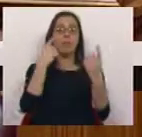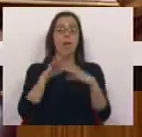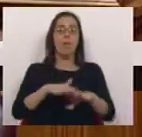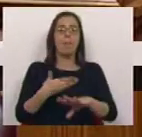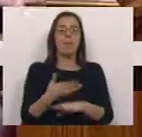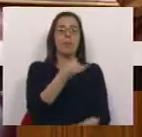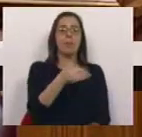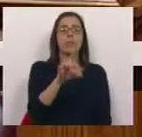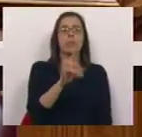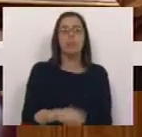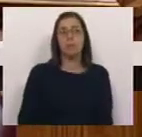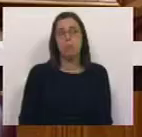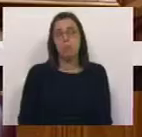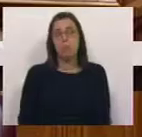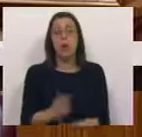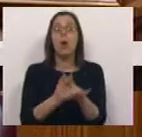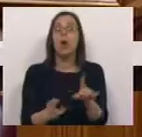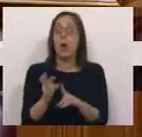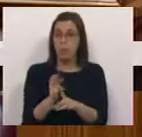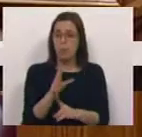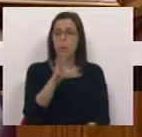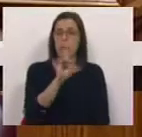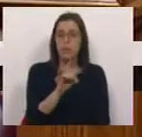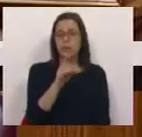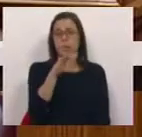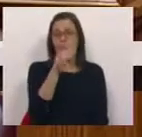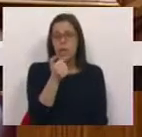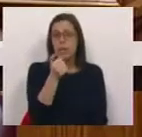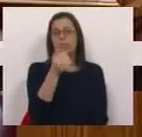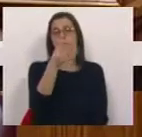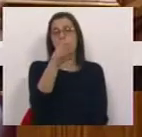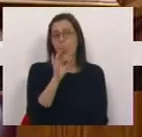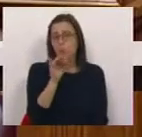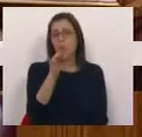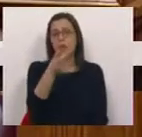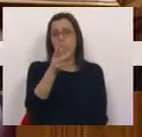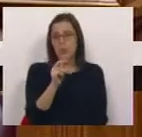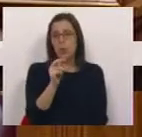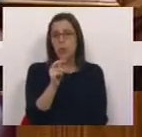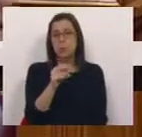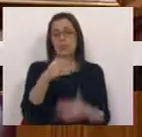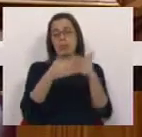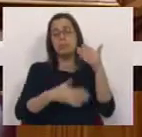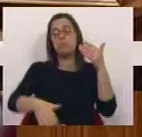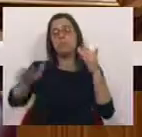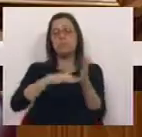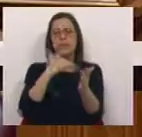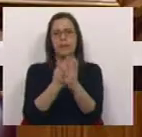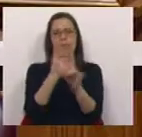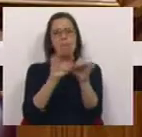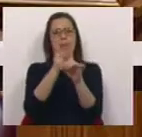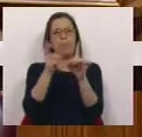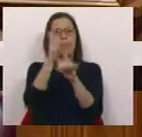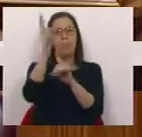aumentou em 2016. Pois aumentou, senhor deputado, aumentou em 16, aumentou em 15, aumentou em 14, aumentou em 13 e por aí fora. Foi sempre a